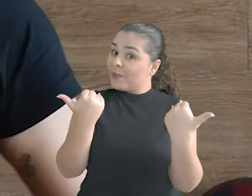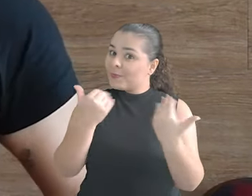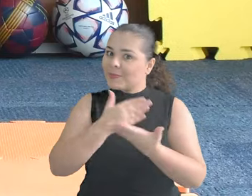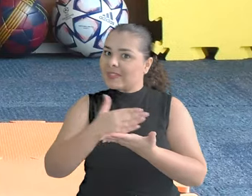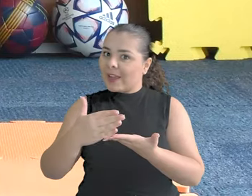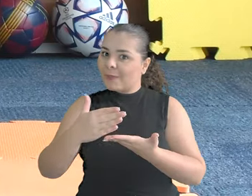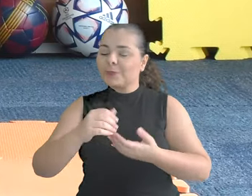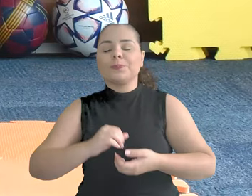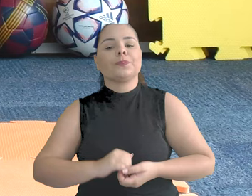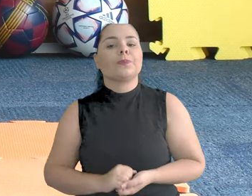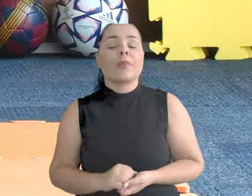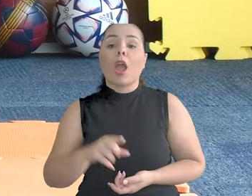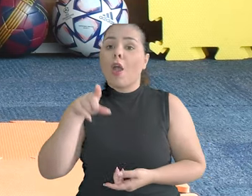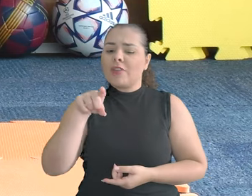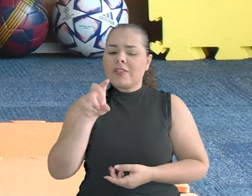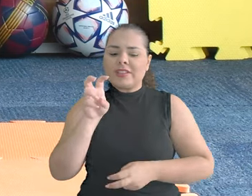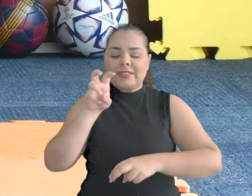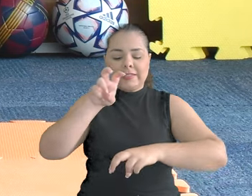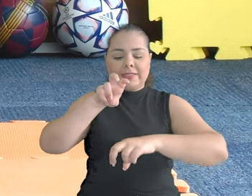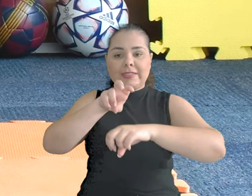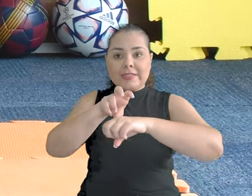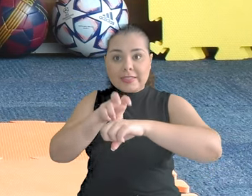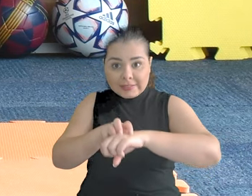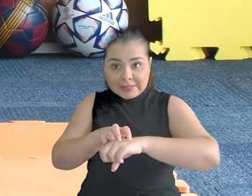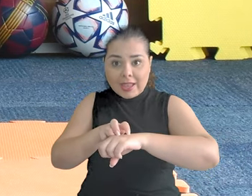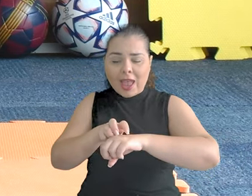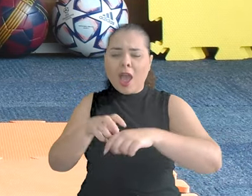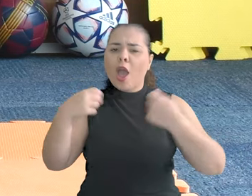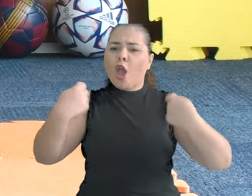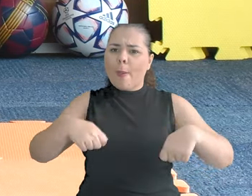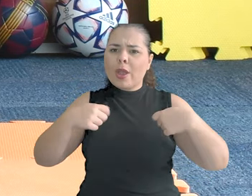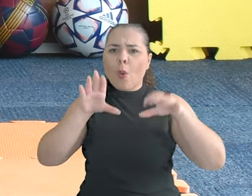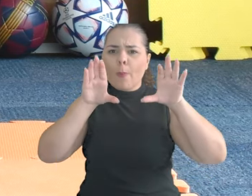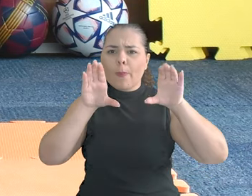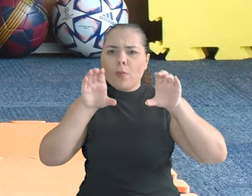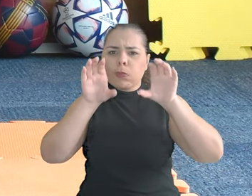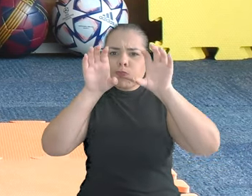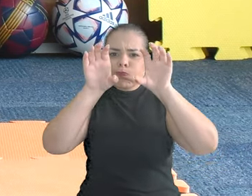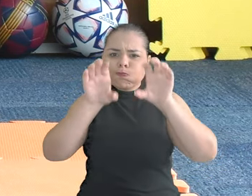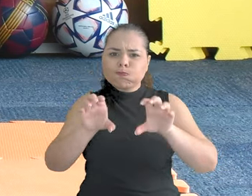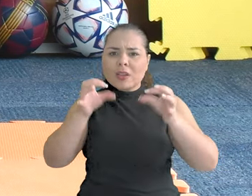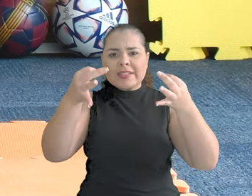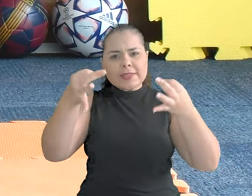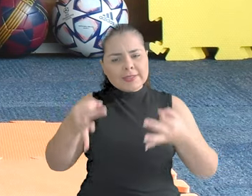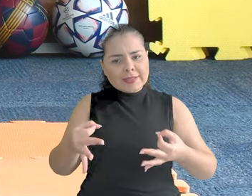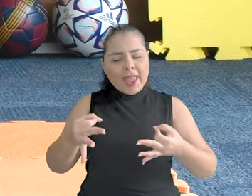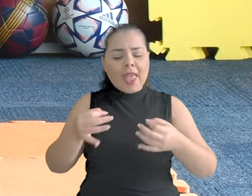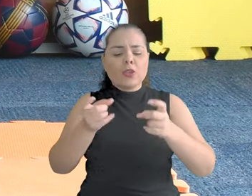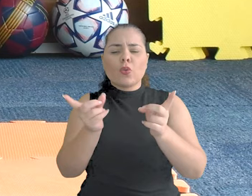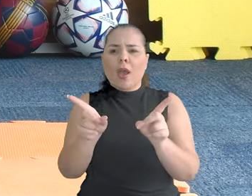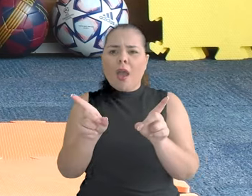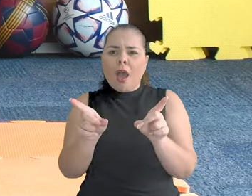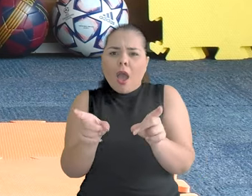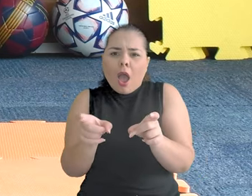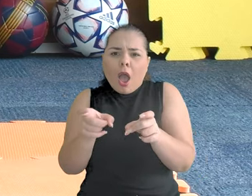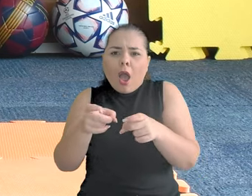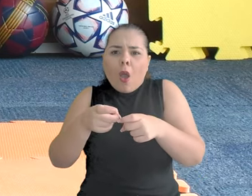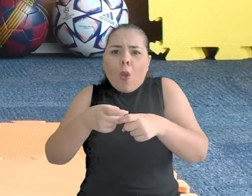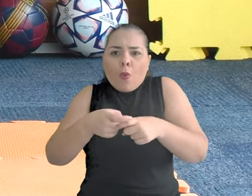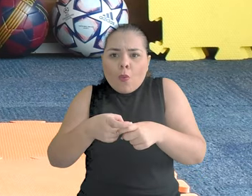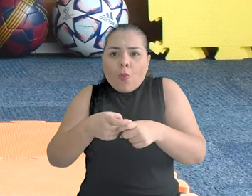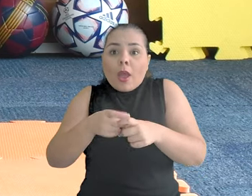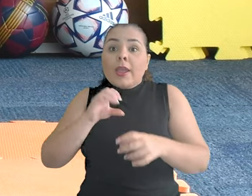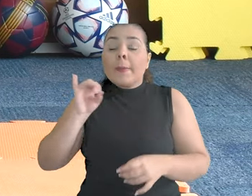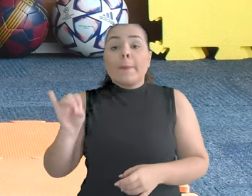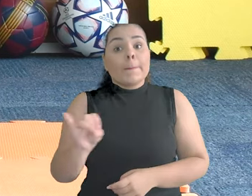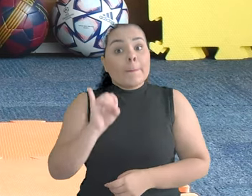começar? Sentadinho, sentadinha, apoia bem o bumbum no chão, cruze as pernas. O importante é que você